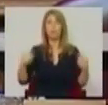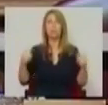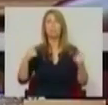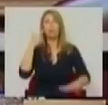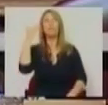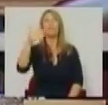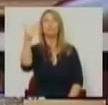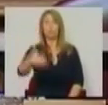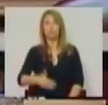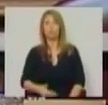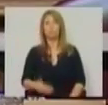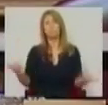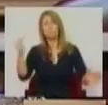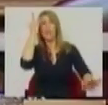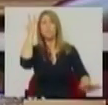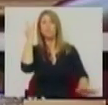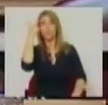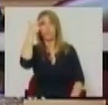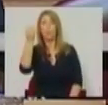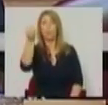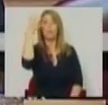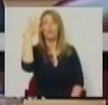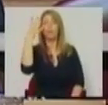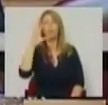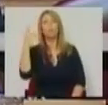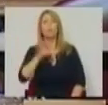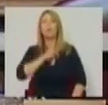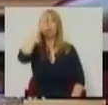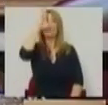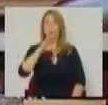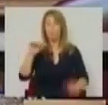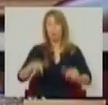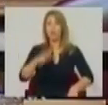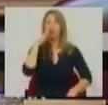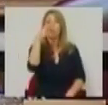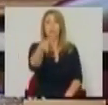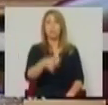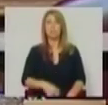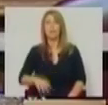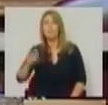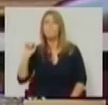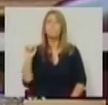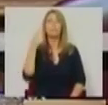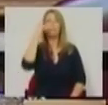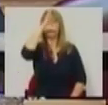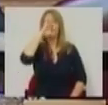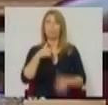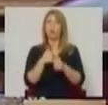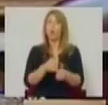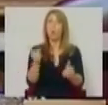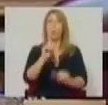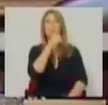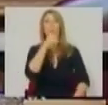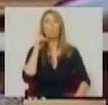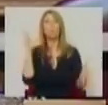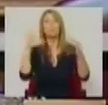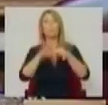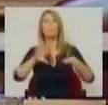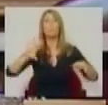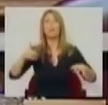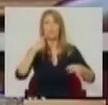para o futuro. E fica mais fácil compreender quando o Sr. Ministro aqui disse que a primeira vez que um governo não cumpriu um compromisso com o país e com